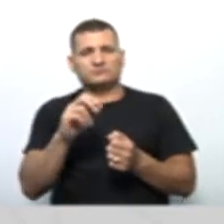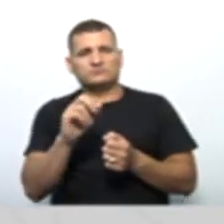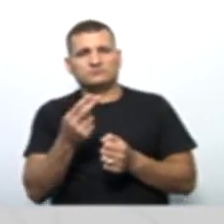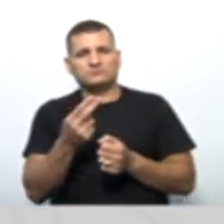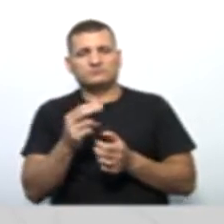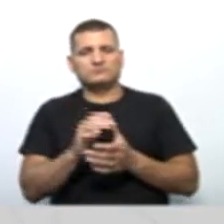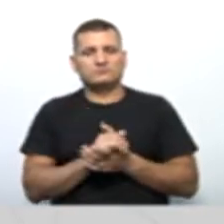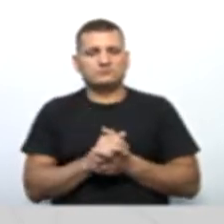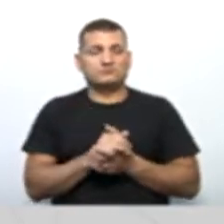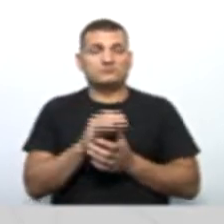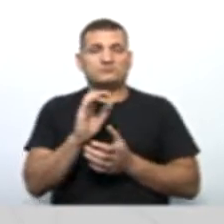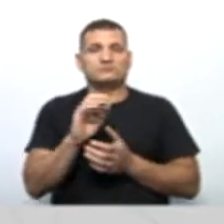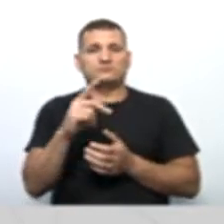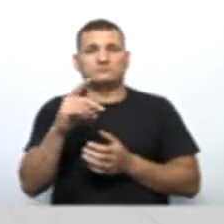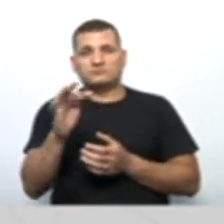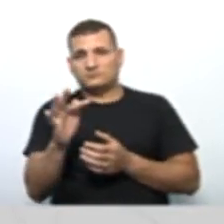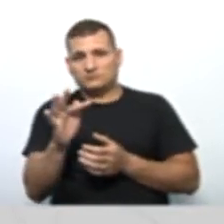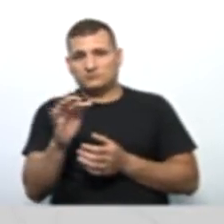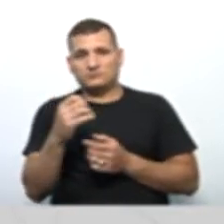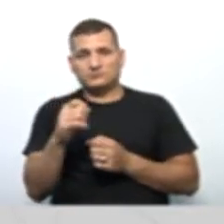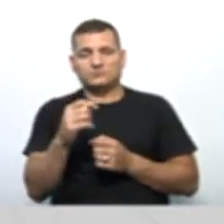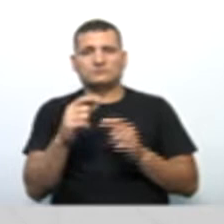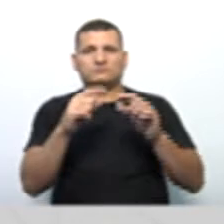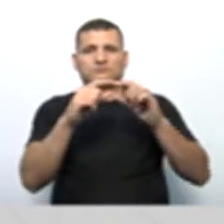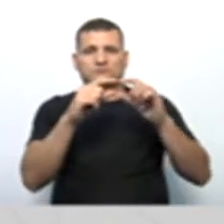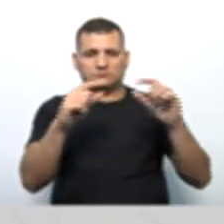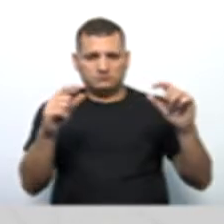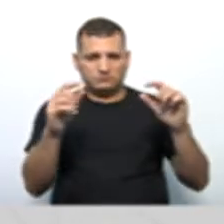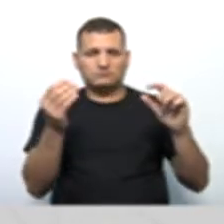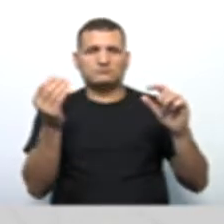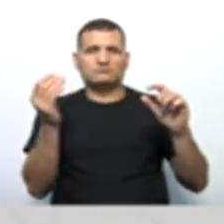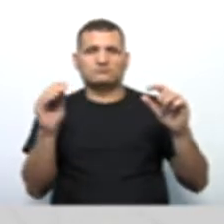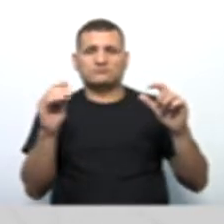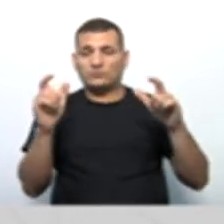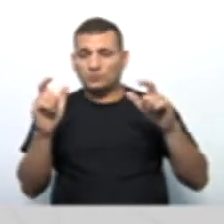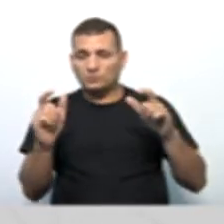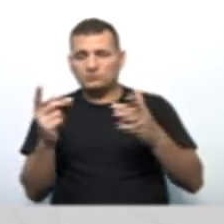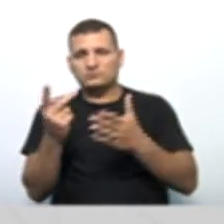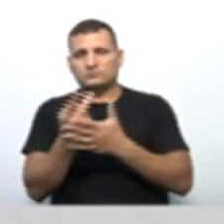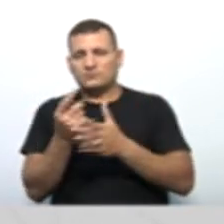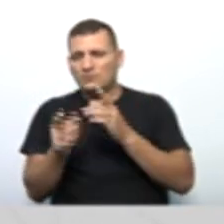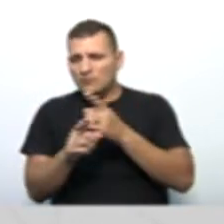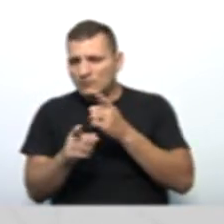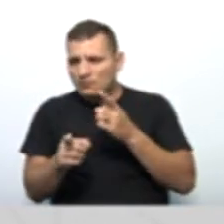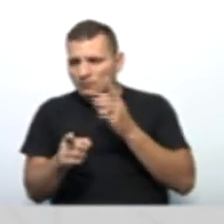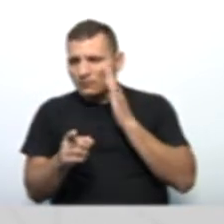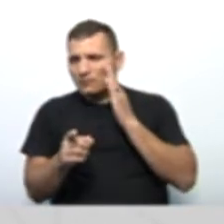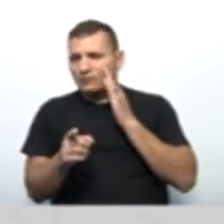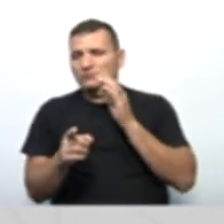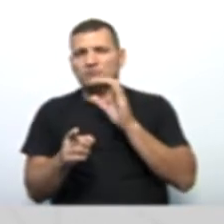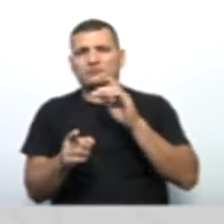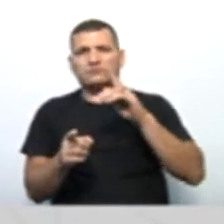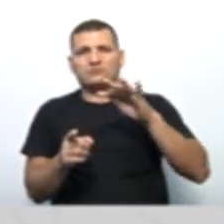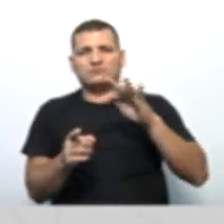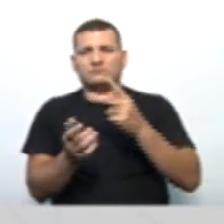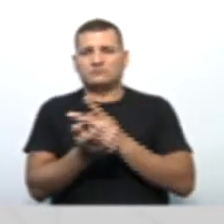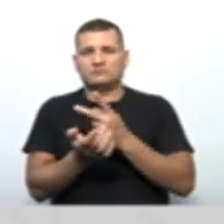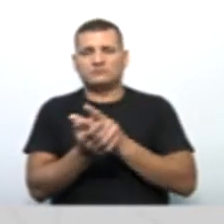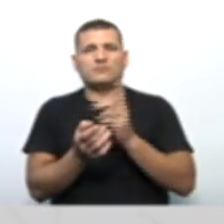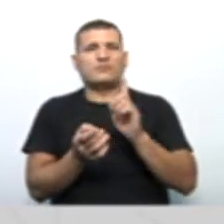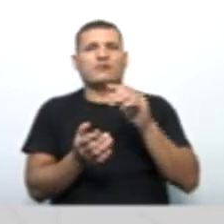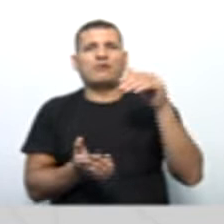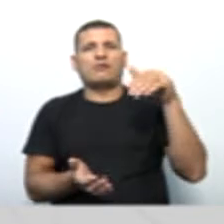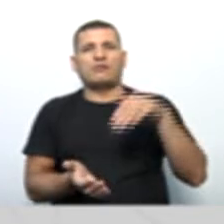cpf você tem que colocar naquele campo a omd que ele errou ele poder identificar ele não colocá la no rodapé